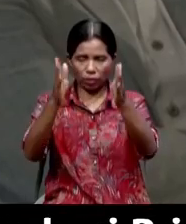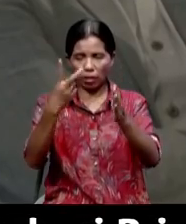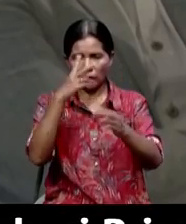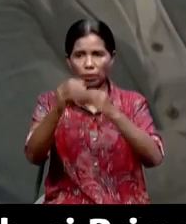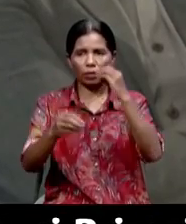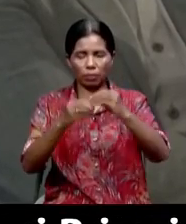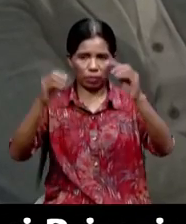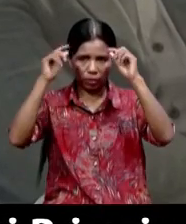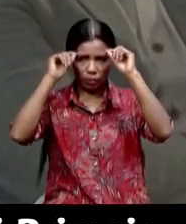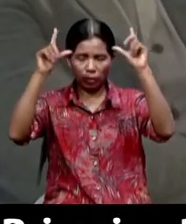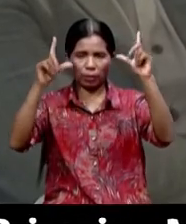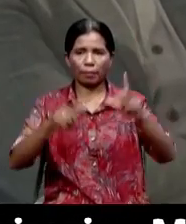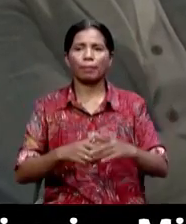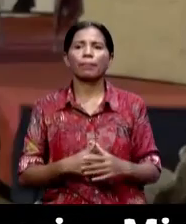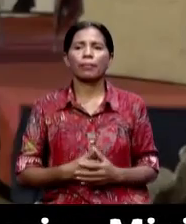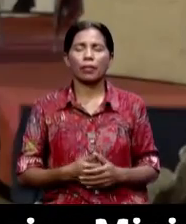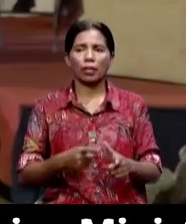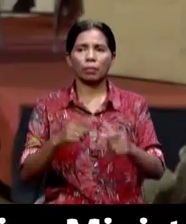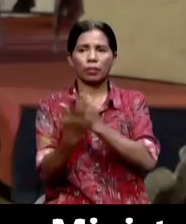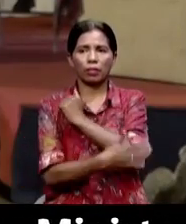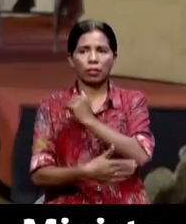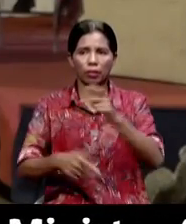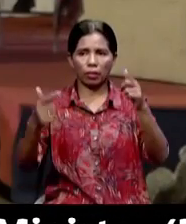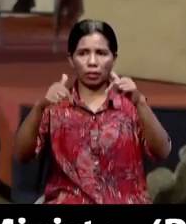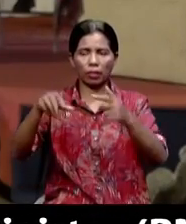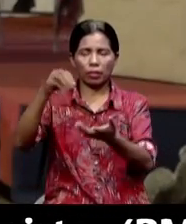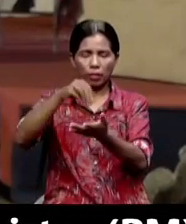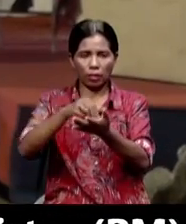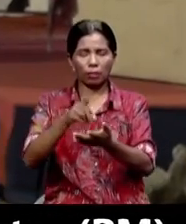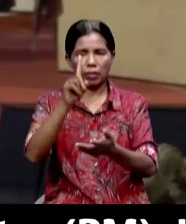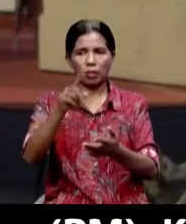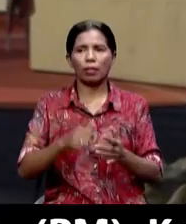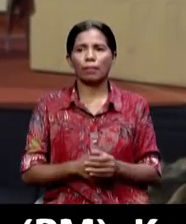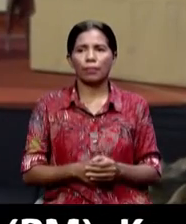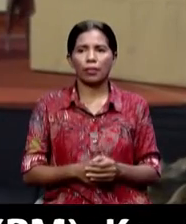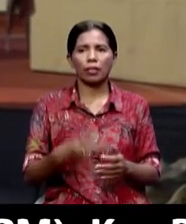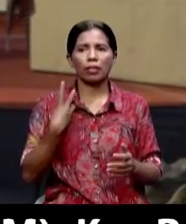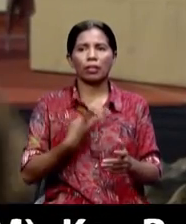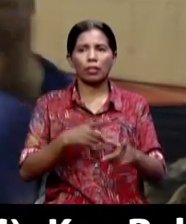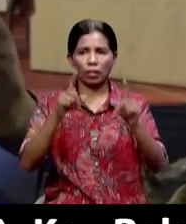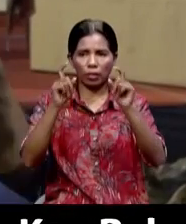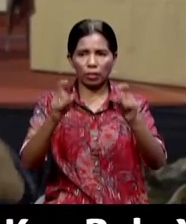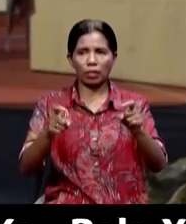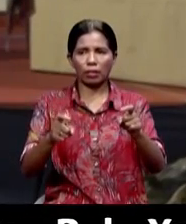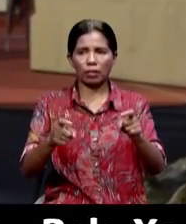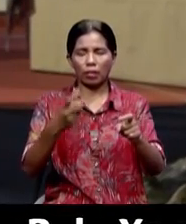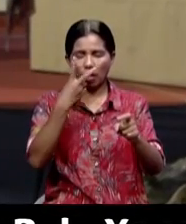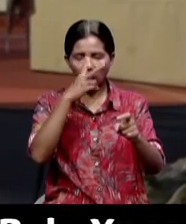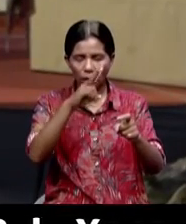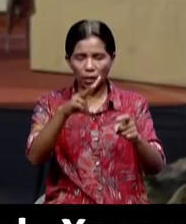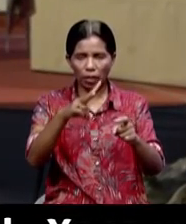sobre o Timor-Leste. Depois, nação ida mai, impõe em boa tida, ter paxa ita tem que ser comunga boa